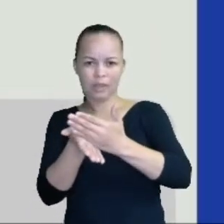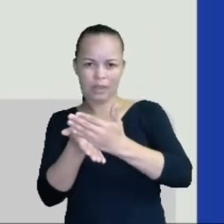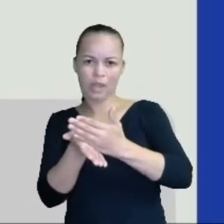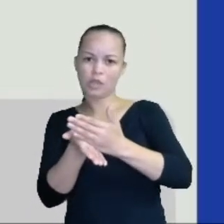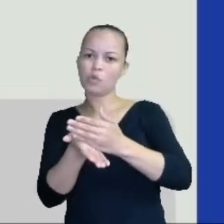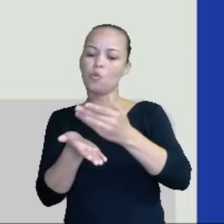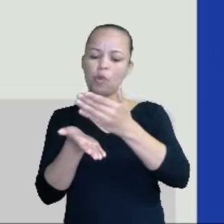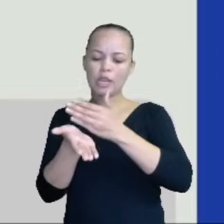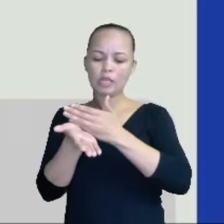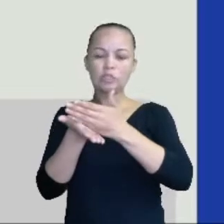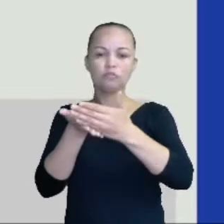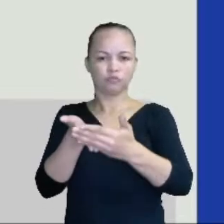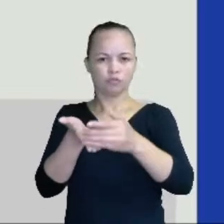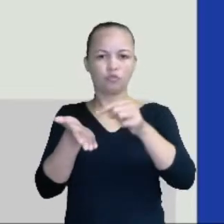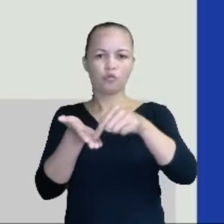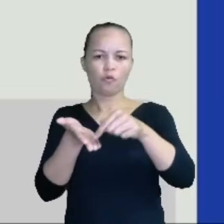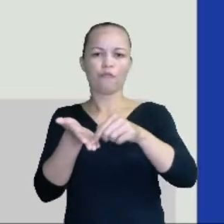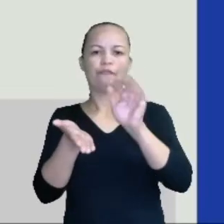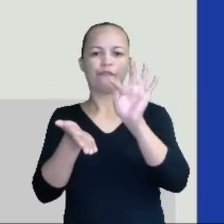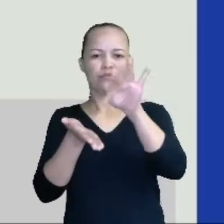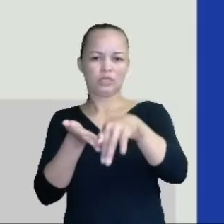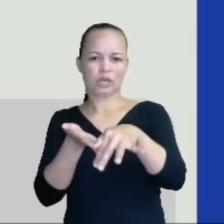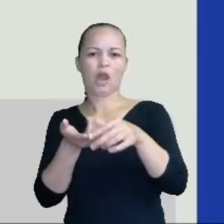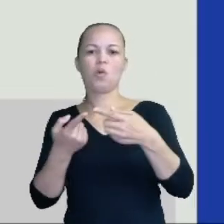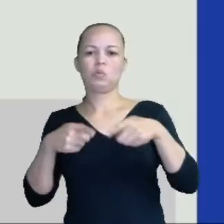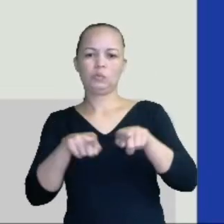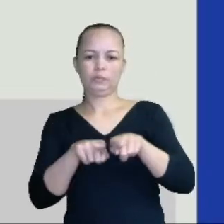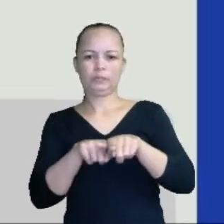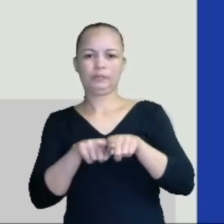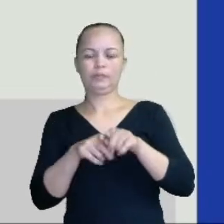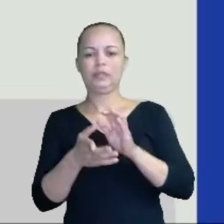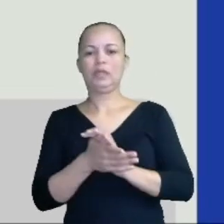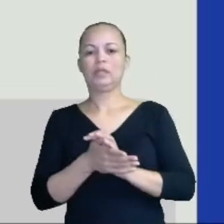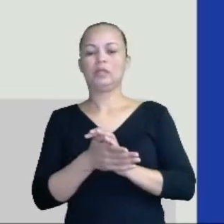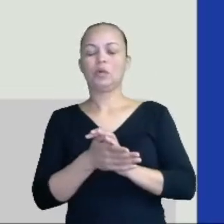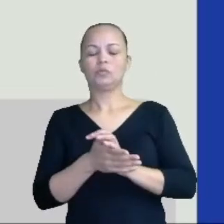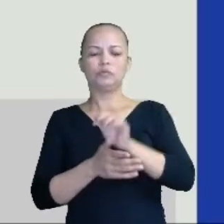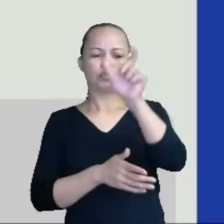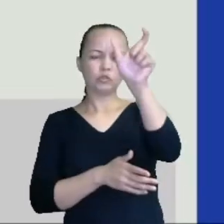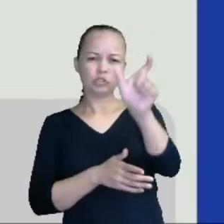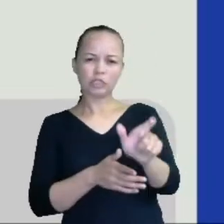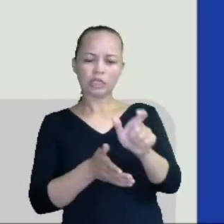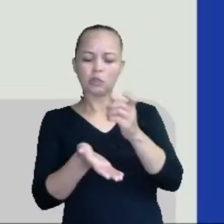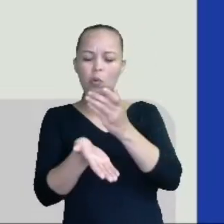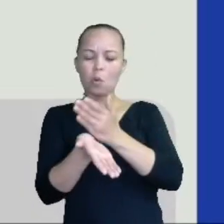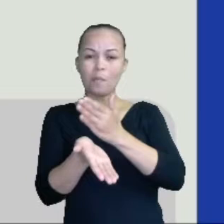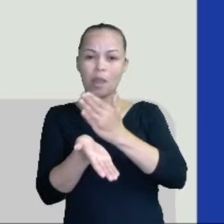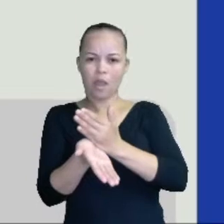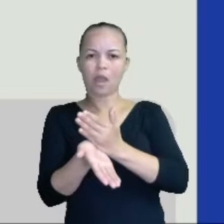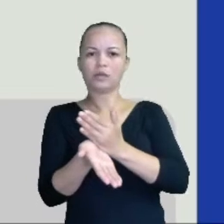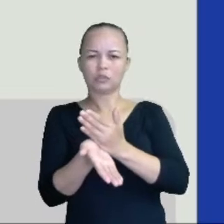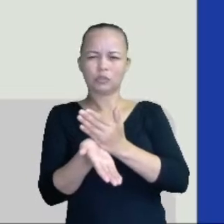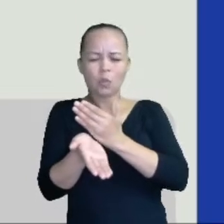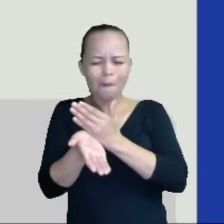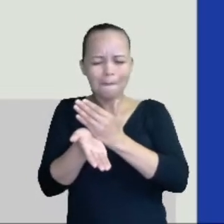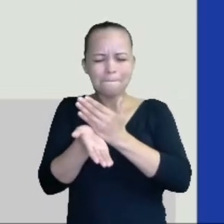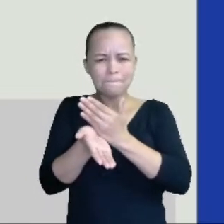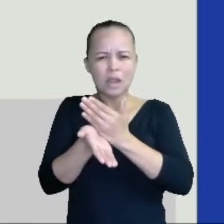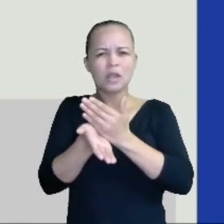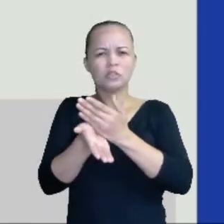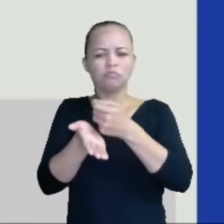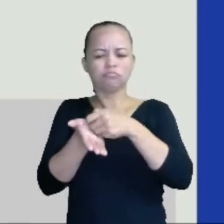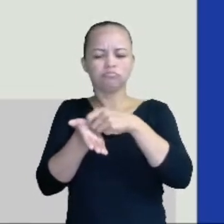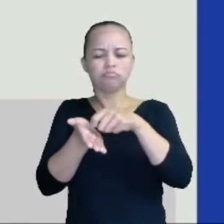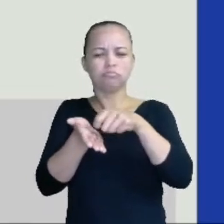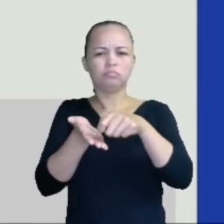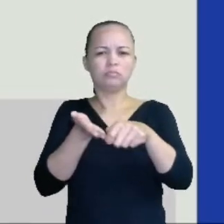frase ou ele pode aparecer no final da frase. Quando o sujeito aparece no começo da frase, é o que se chama